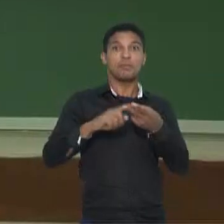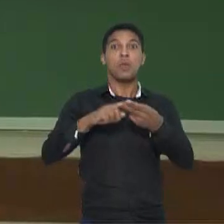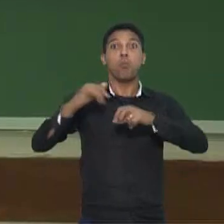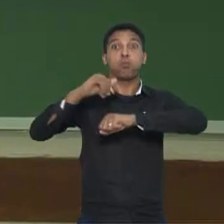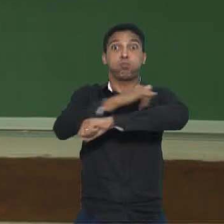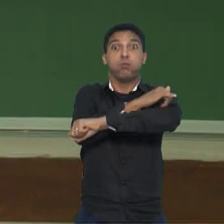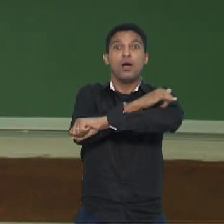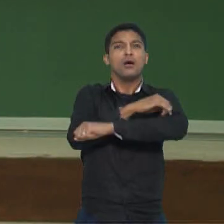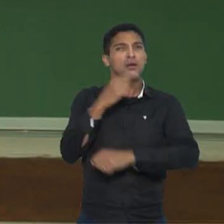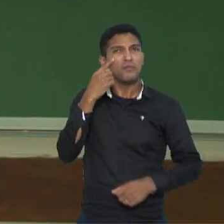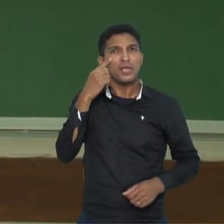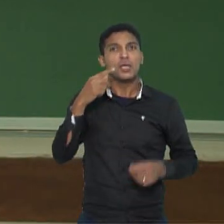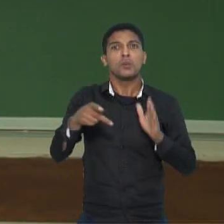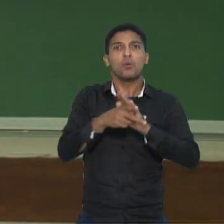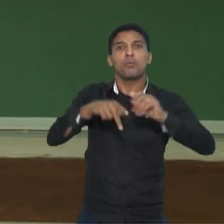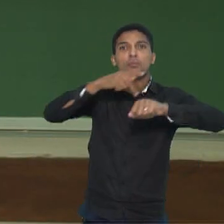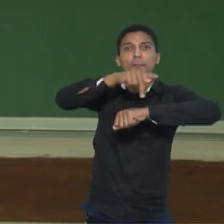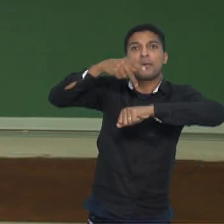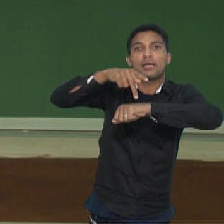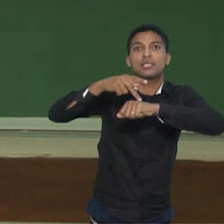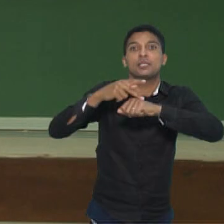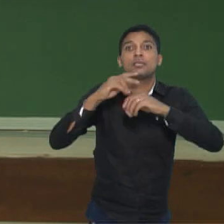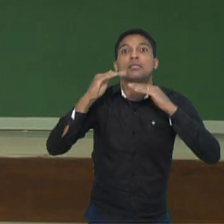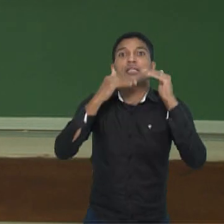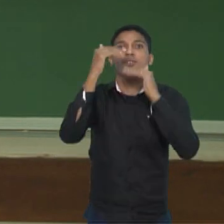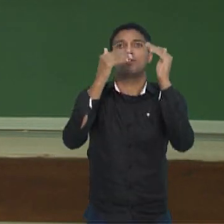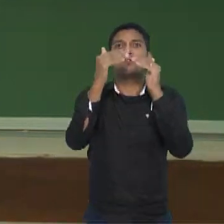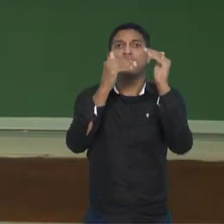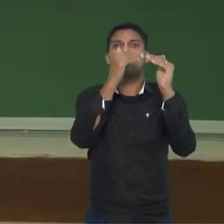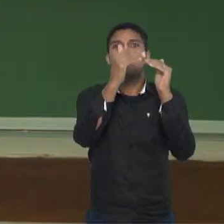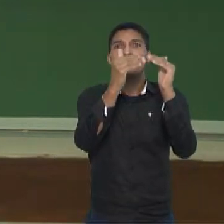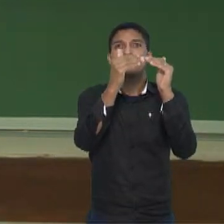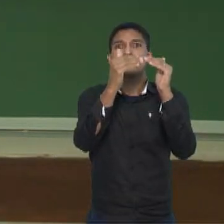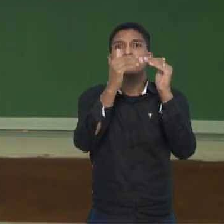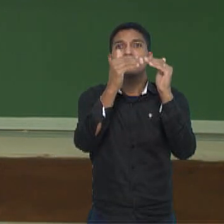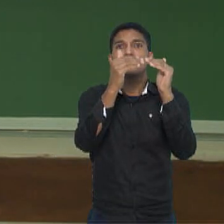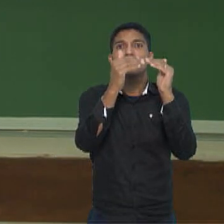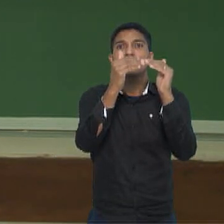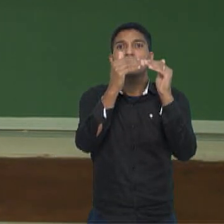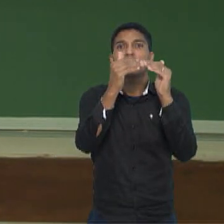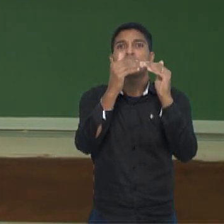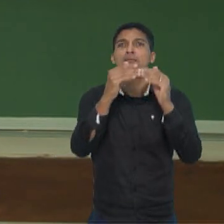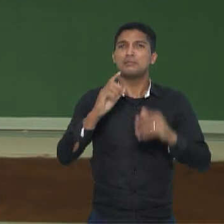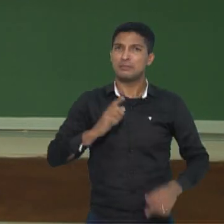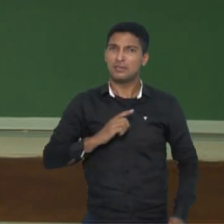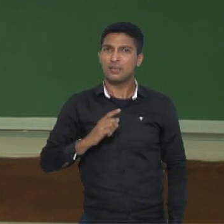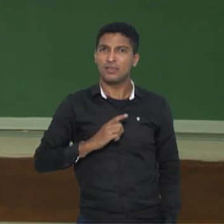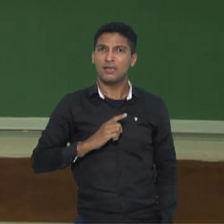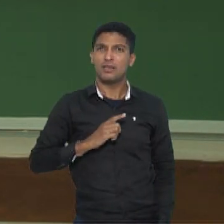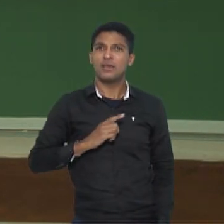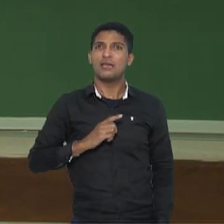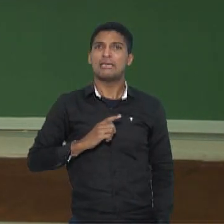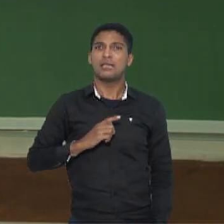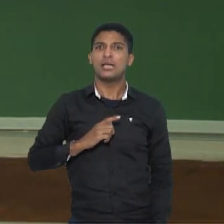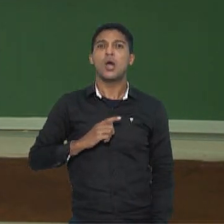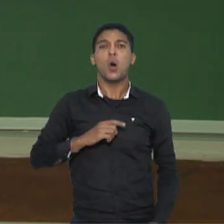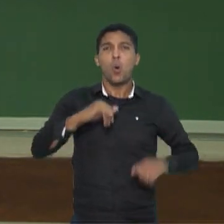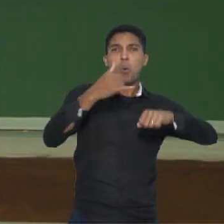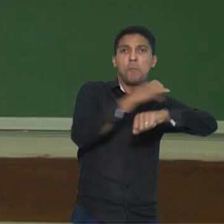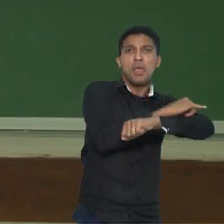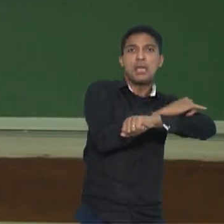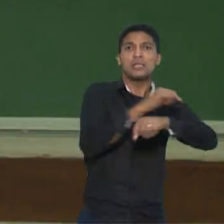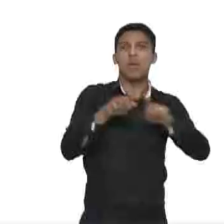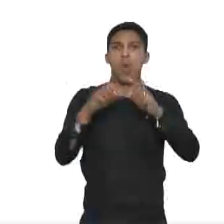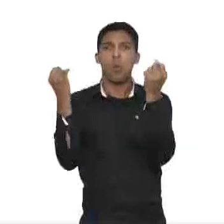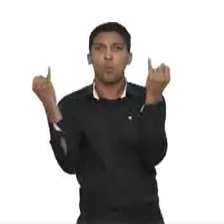países desenvolvidos, as pessoas morrem subnutridas, mas também morrem por obesidade.